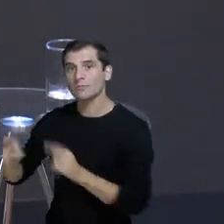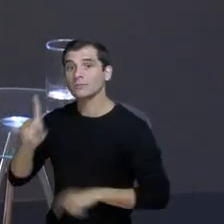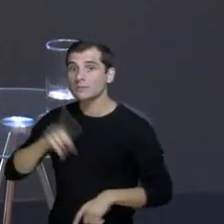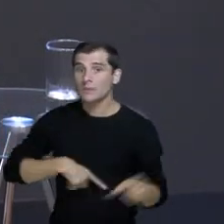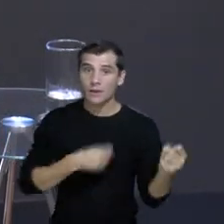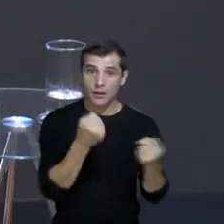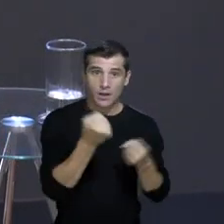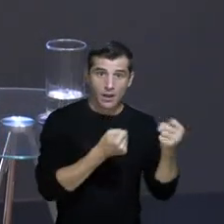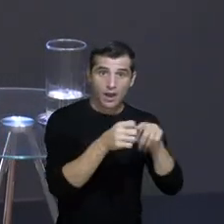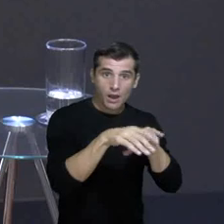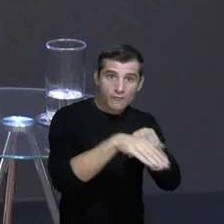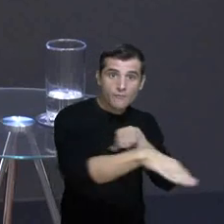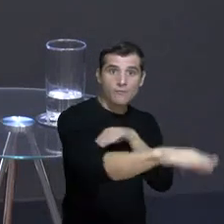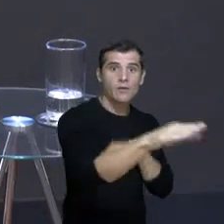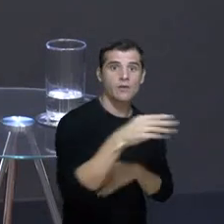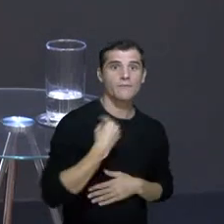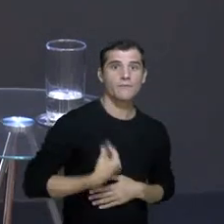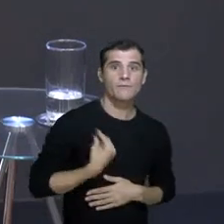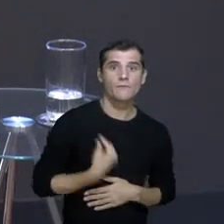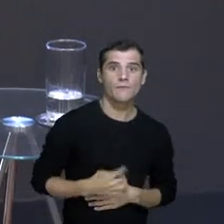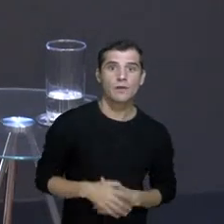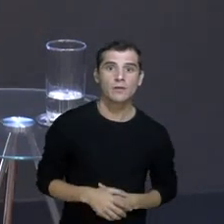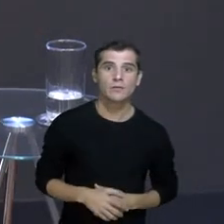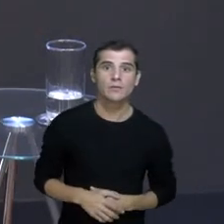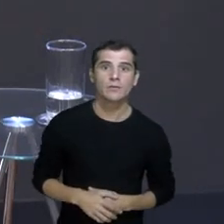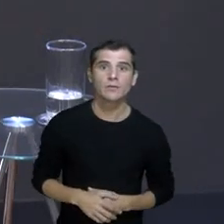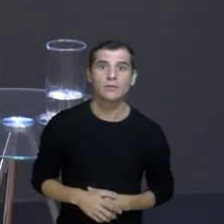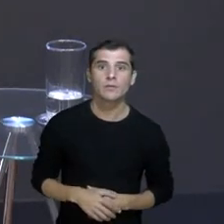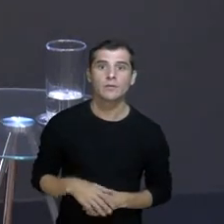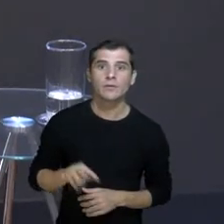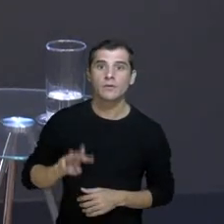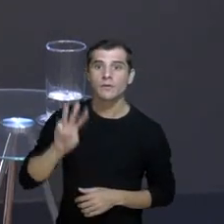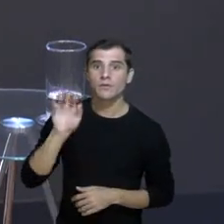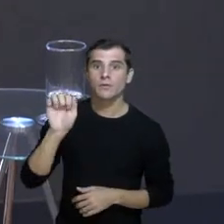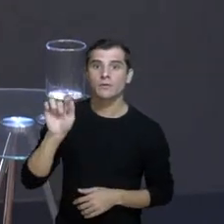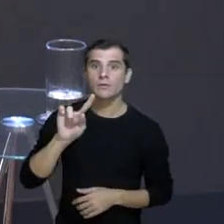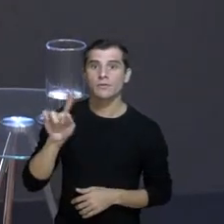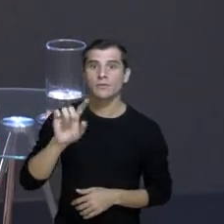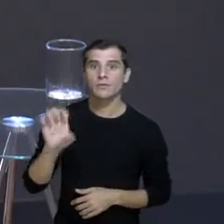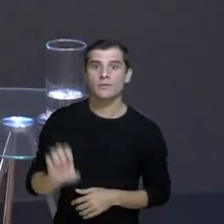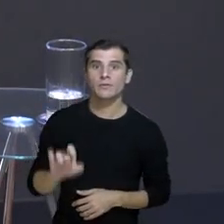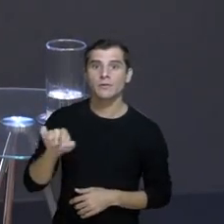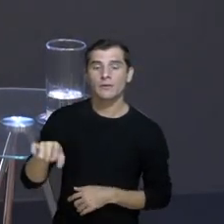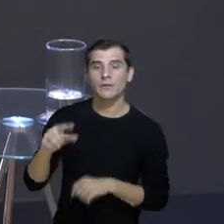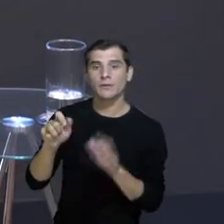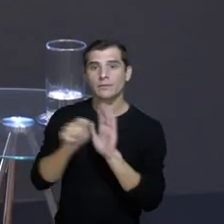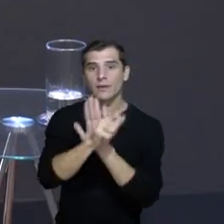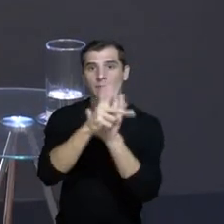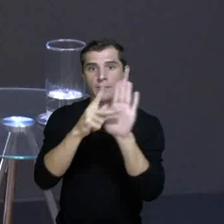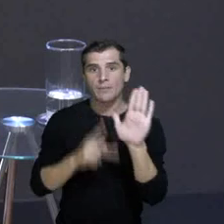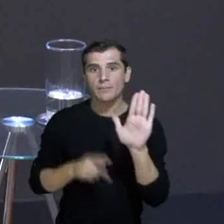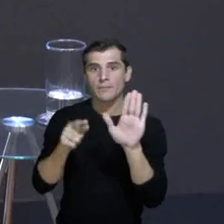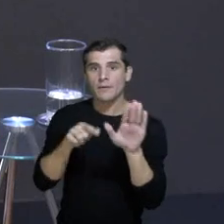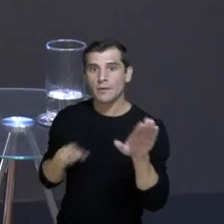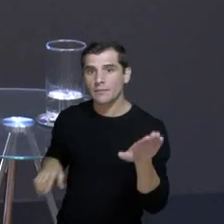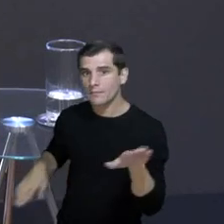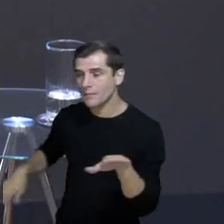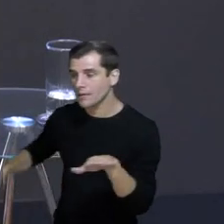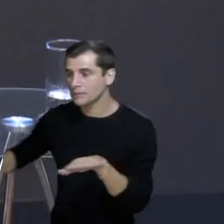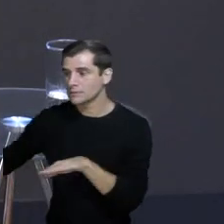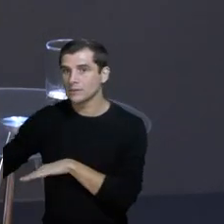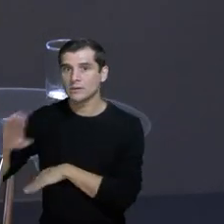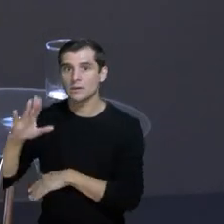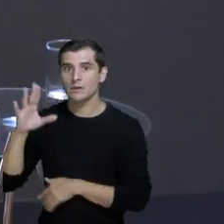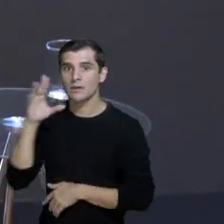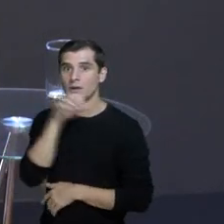trânsito o waz Nos manda pela marginal porque é mais rápido olha